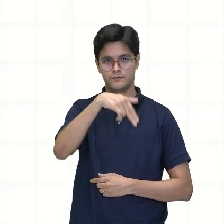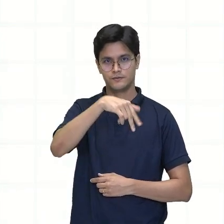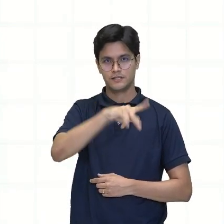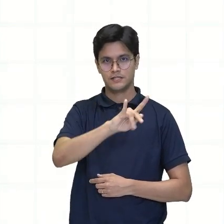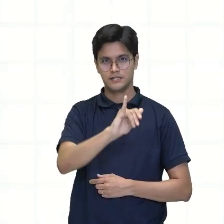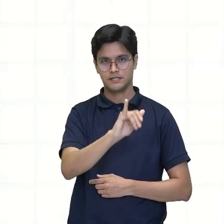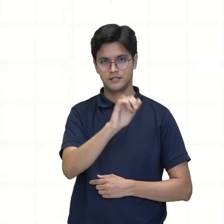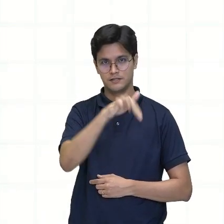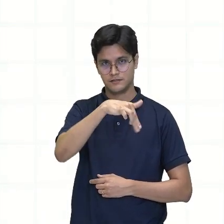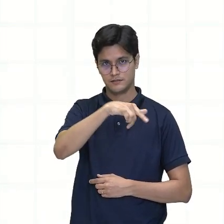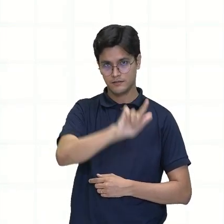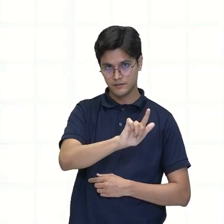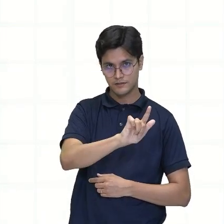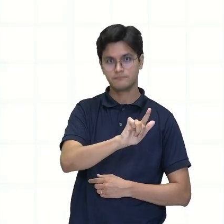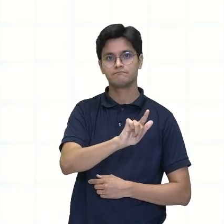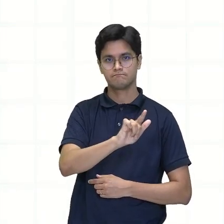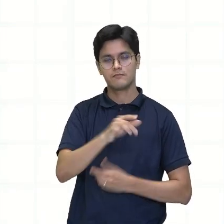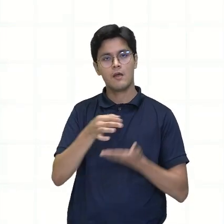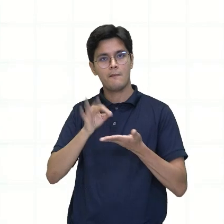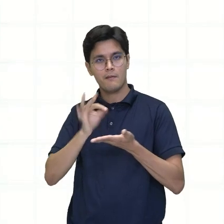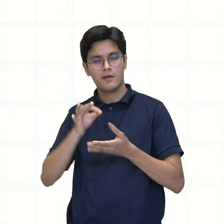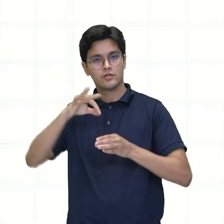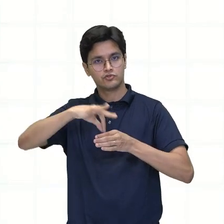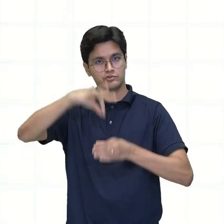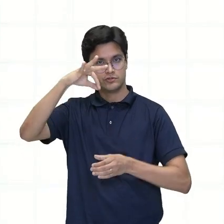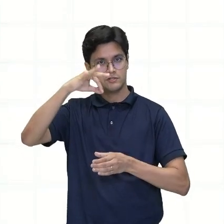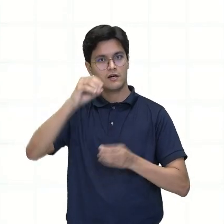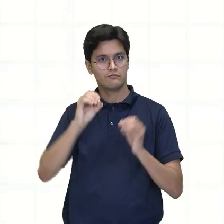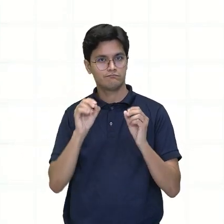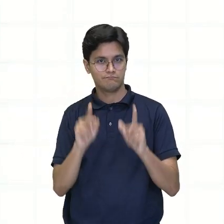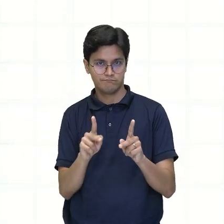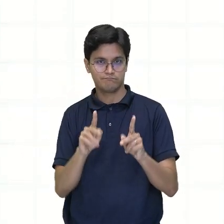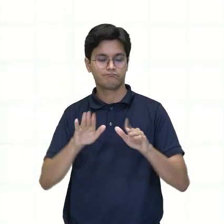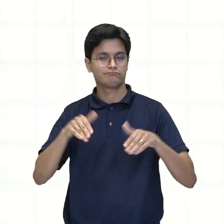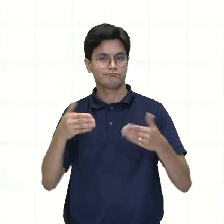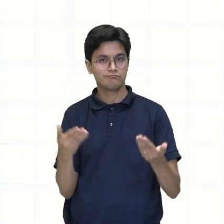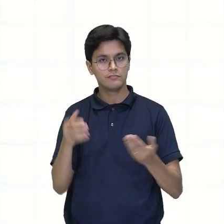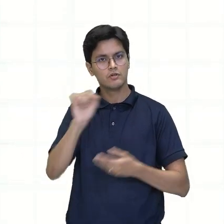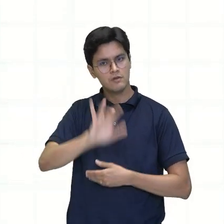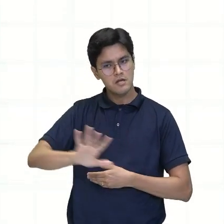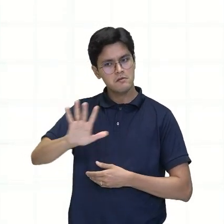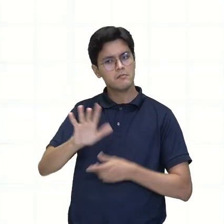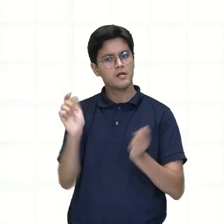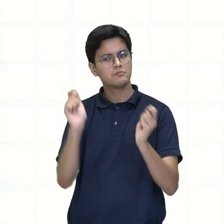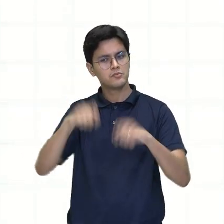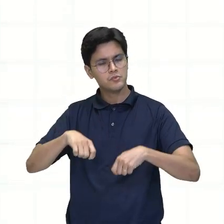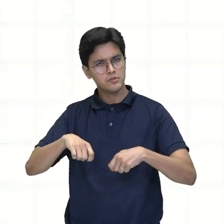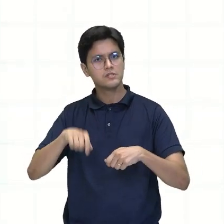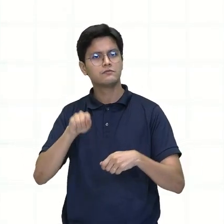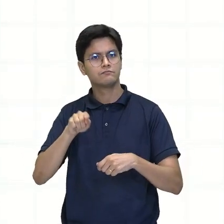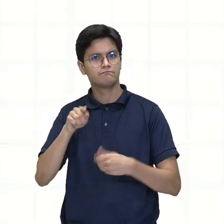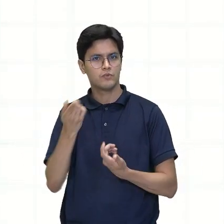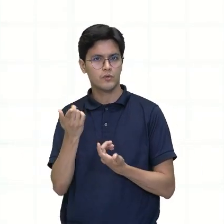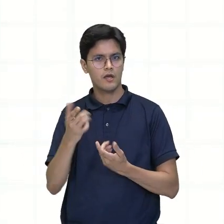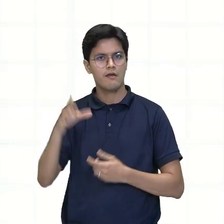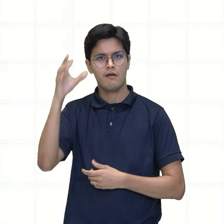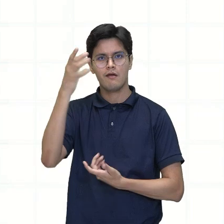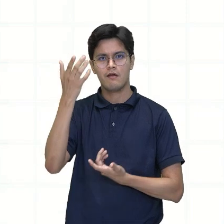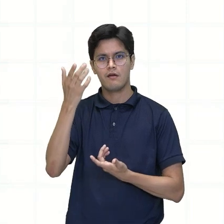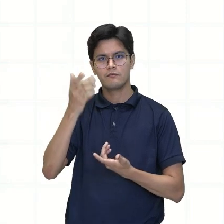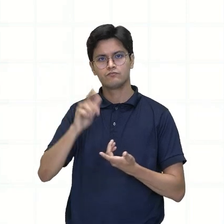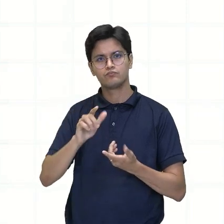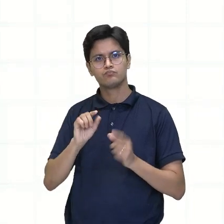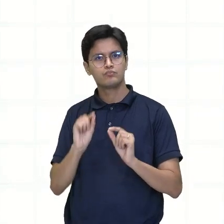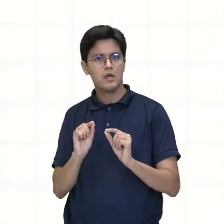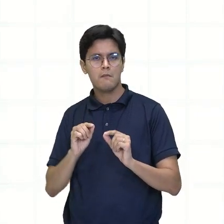chá, ok? Então, eu trabalhei nesta imagem o uso do present continuous. Eu estou falando